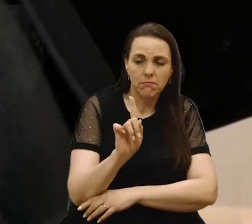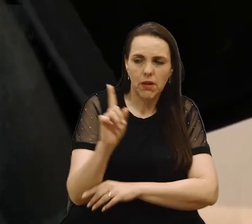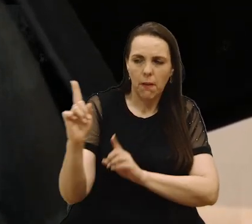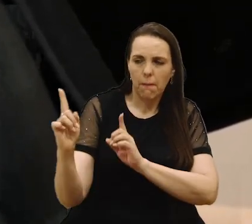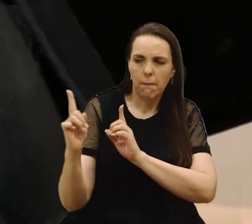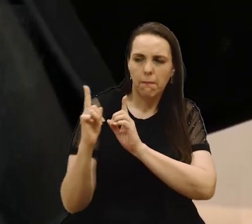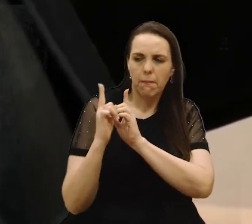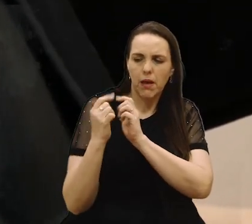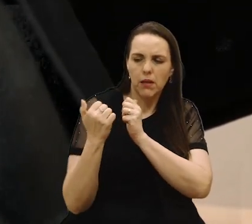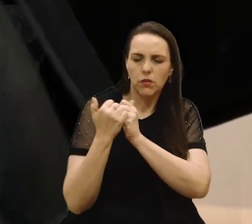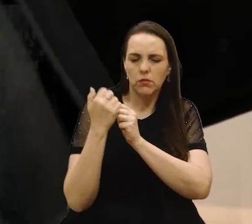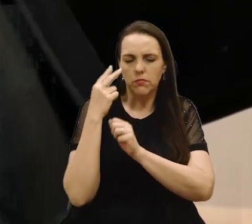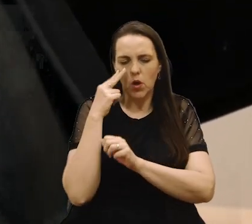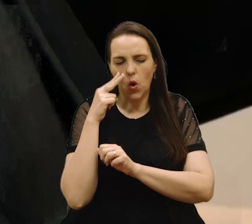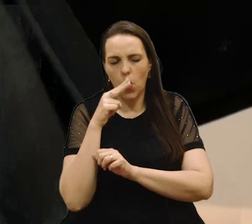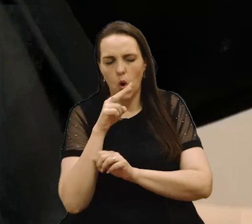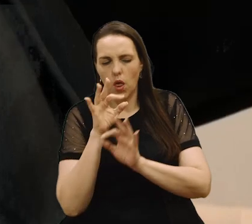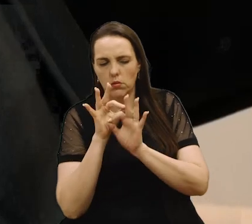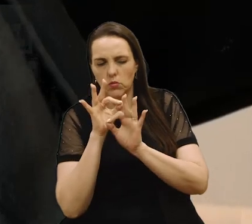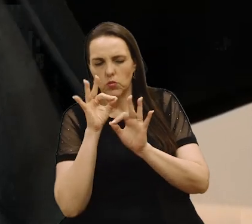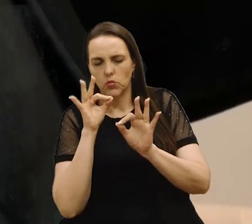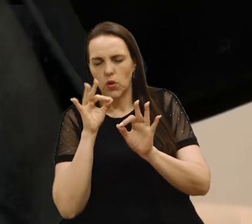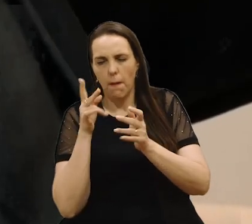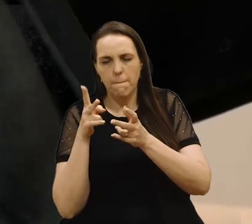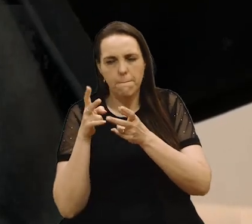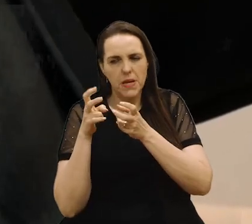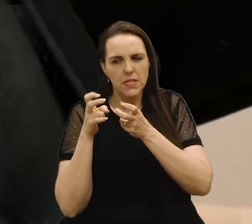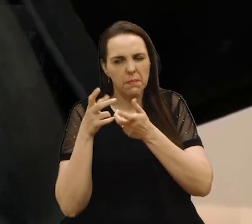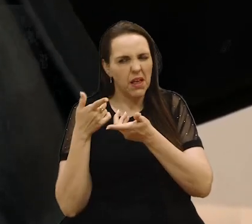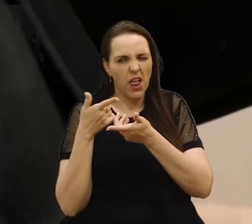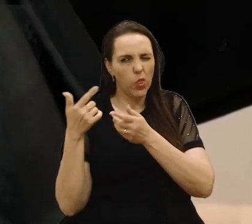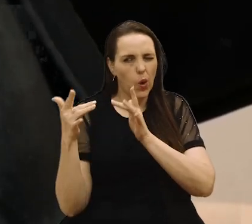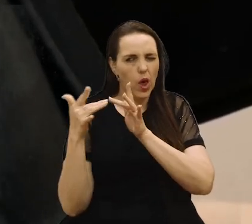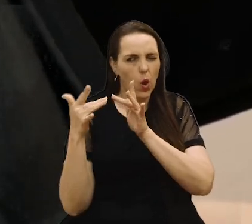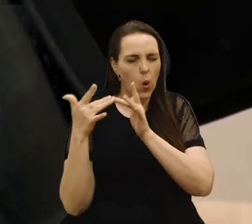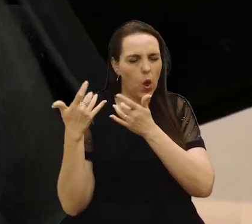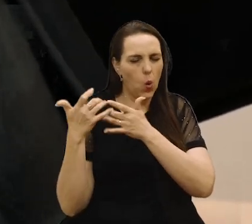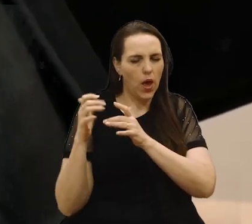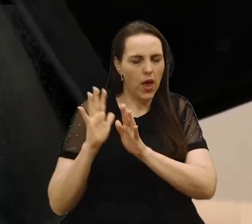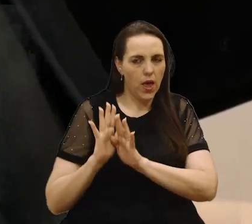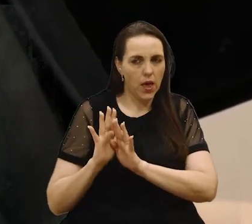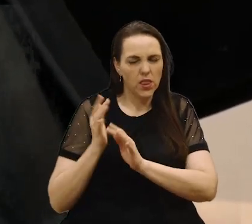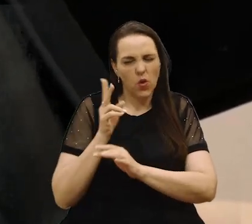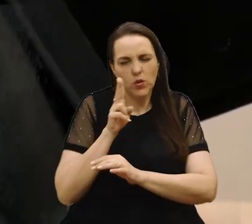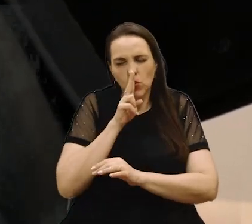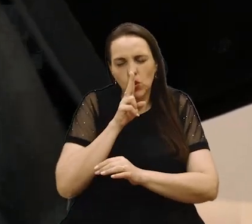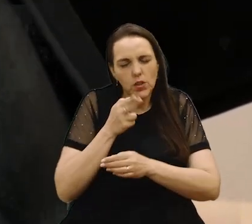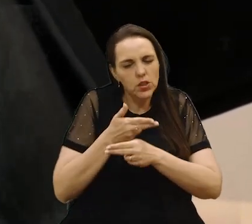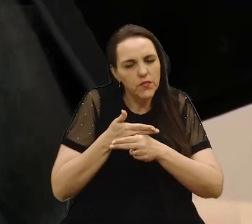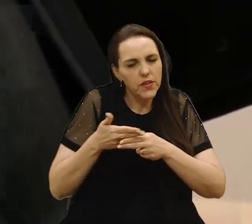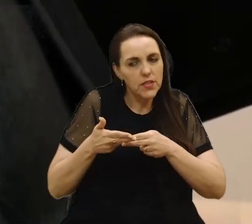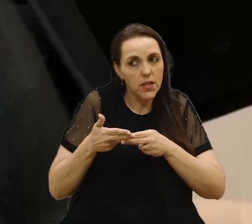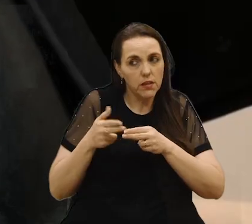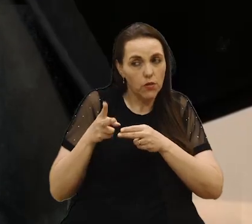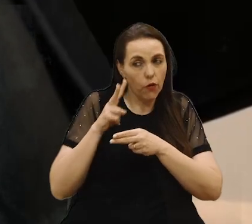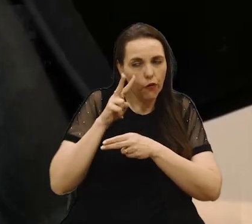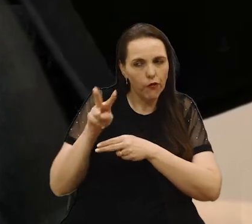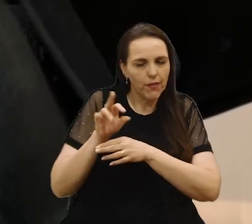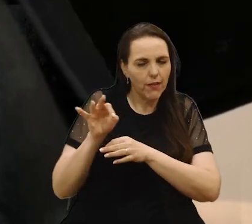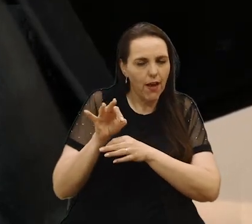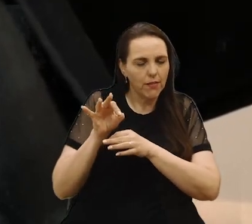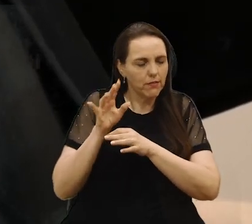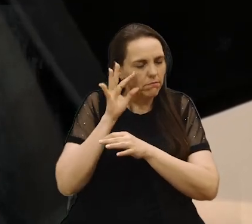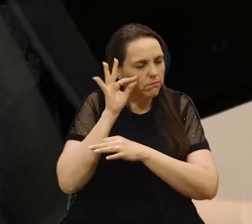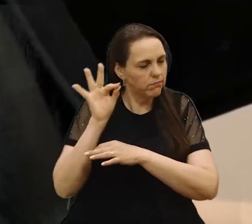chegou perto de mim, ficou olhando à distância, percebi que ela não queria contato. Então fingi que não vi e